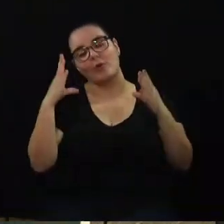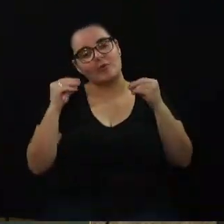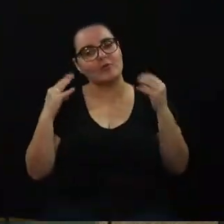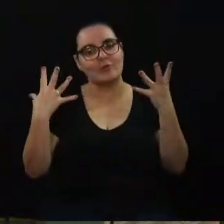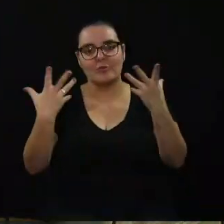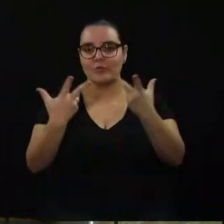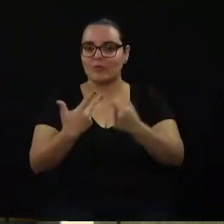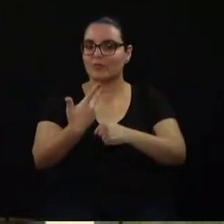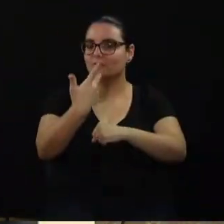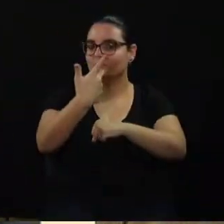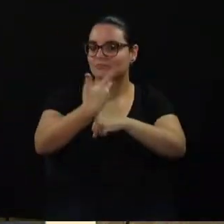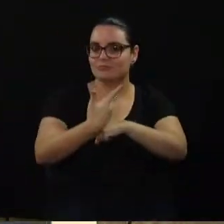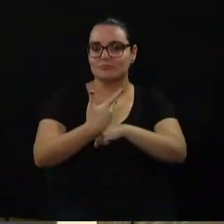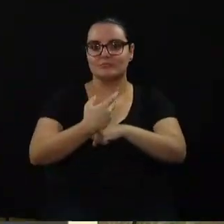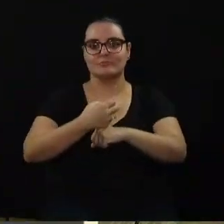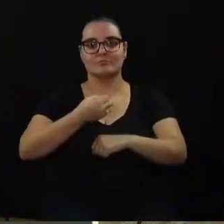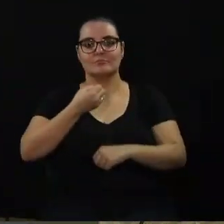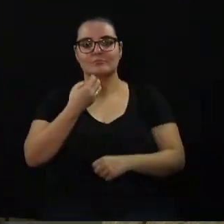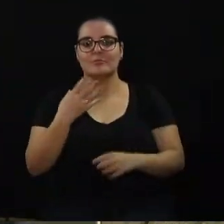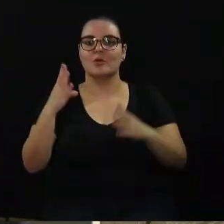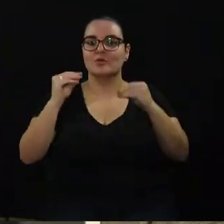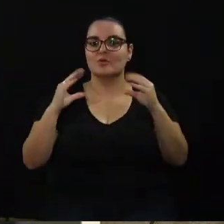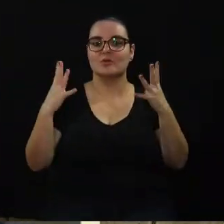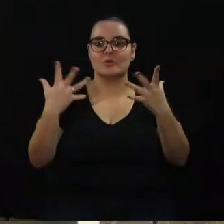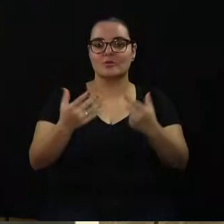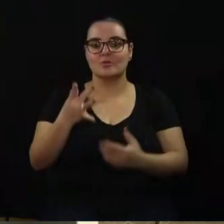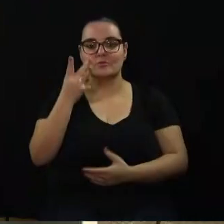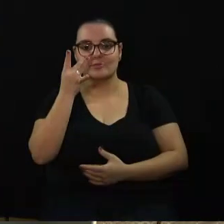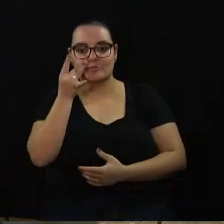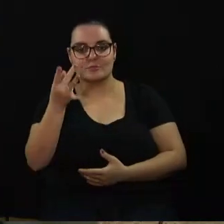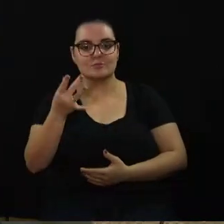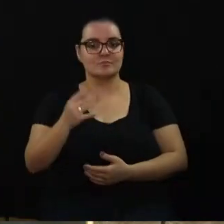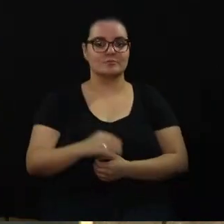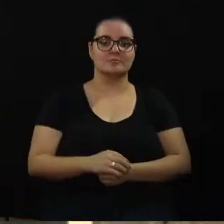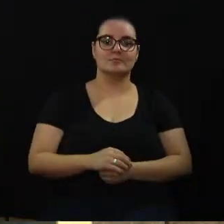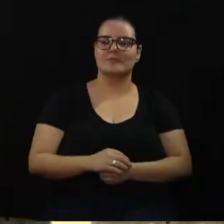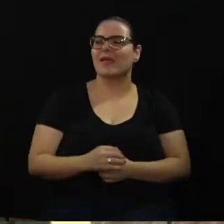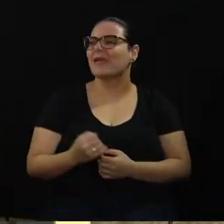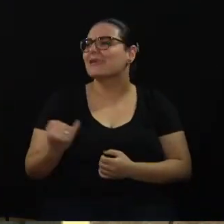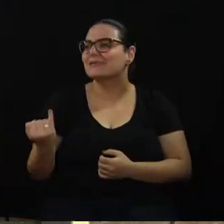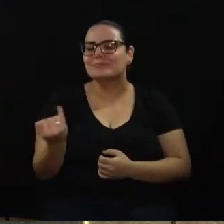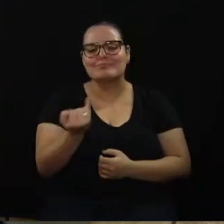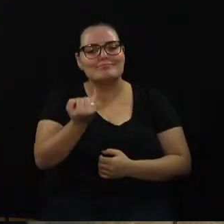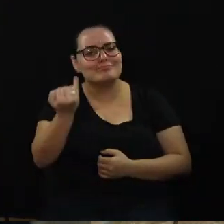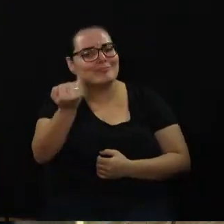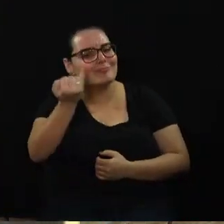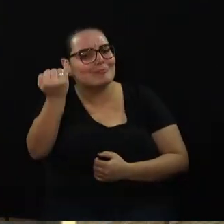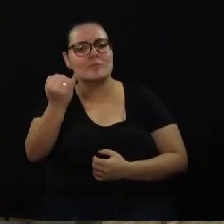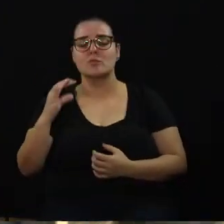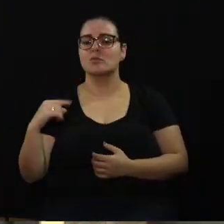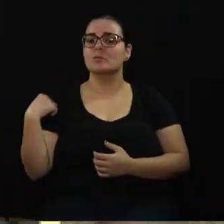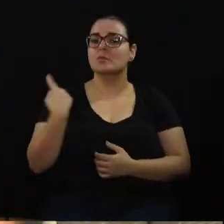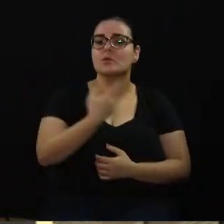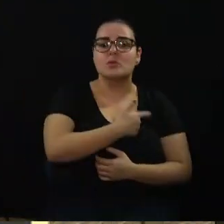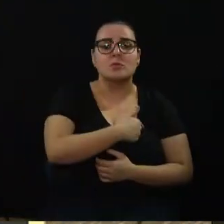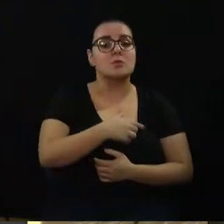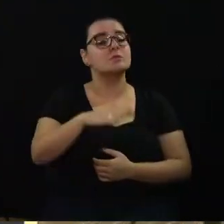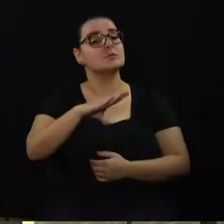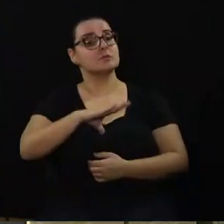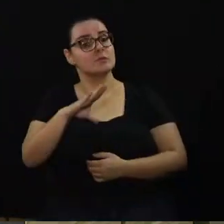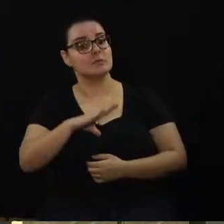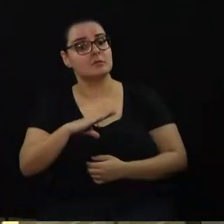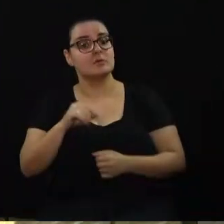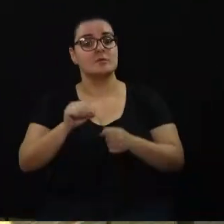nos assistindo aqui boa noite o povo estão presentes aqui sem sombra de dúvida uma extrema importância para a nossa cidade que nós fazemos